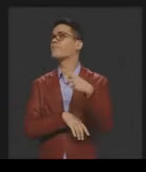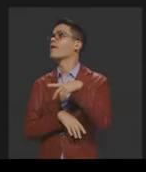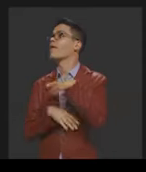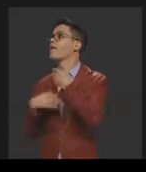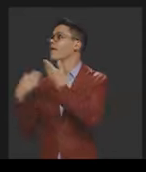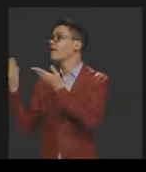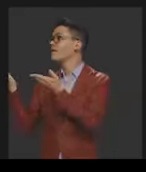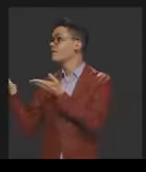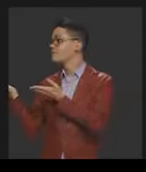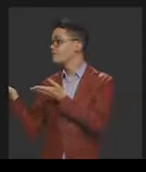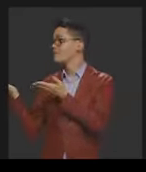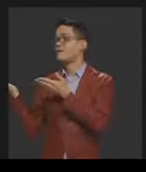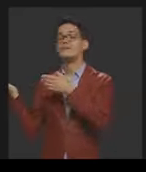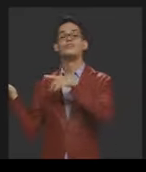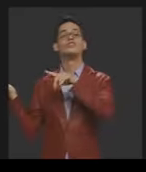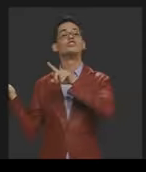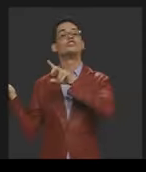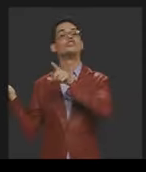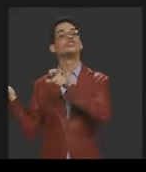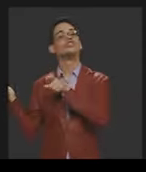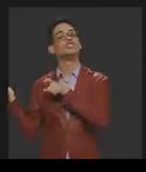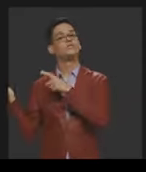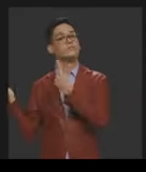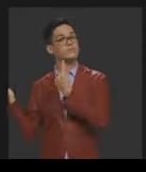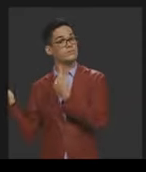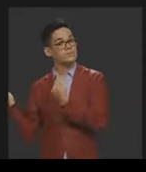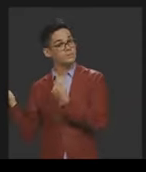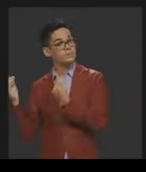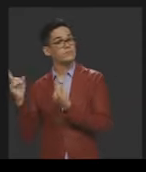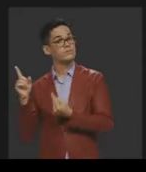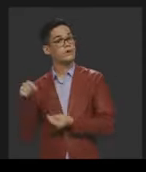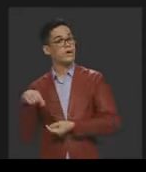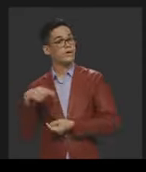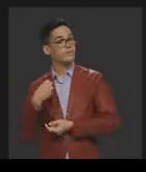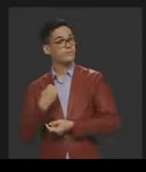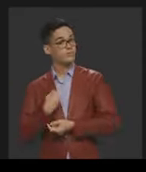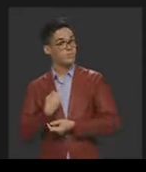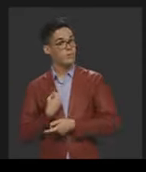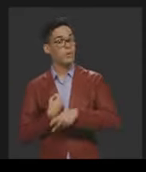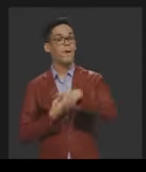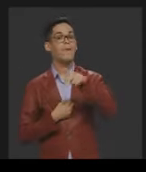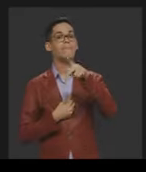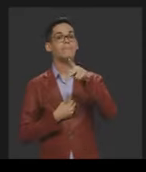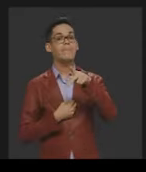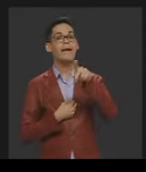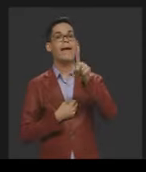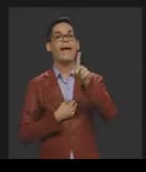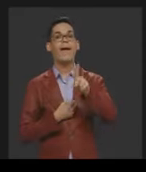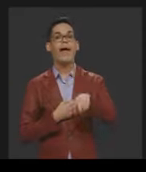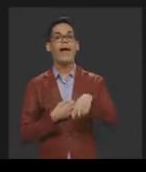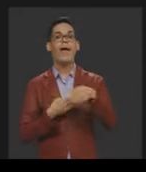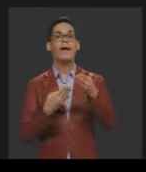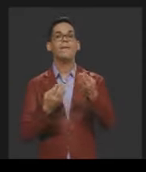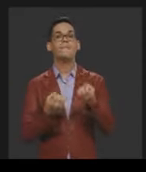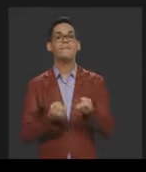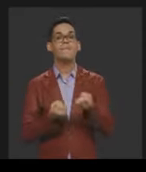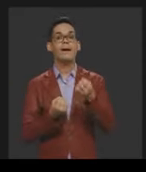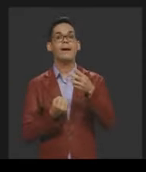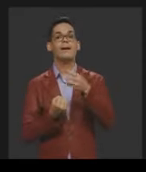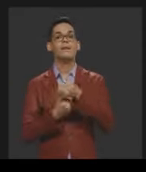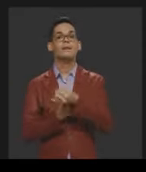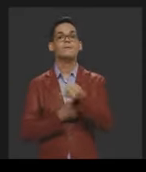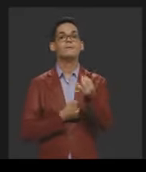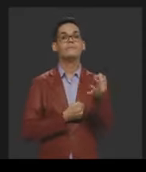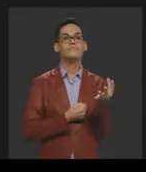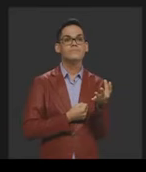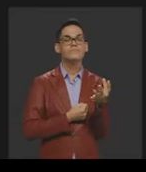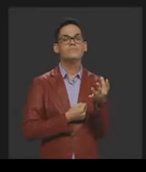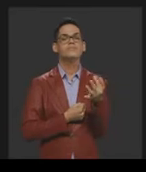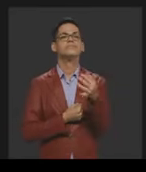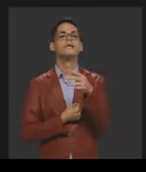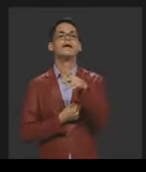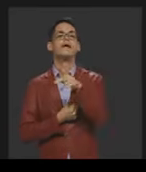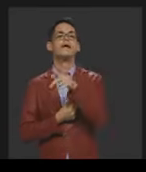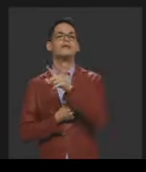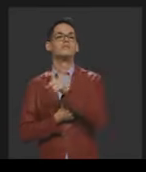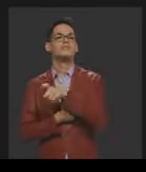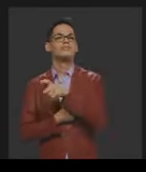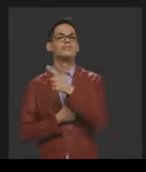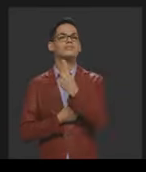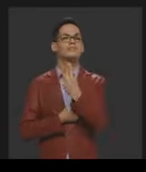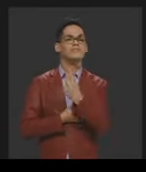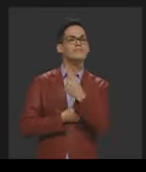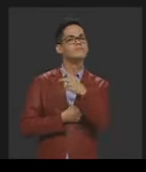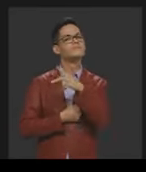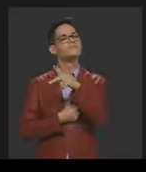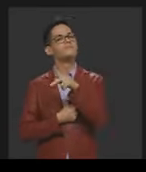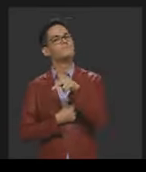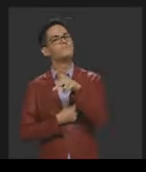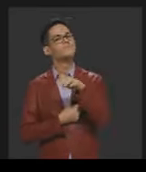p2, que o x1 é o valor e o p1 é o peso dele, o x2 é o valor e o p2 é o peso